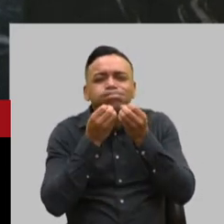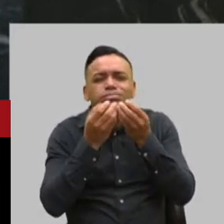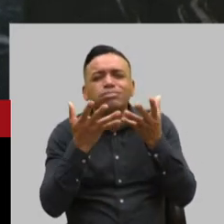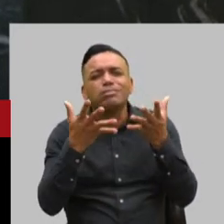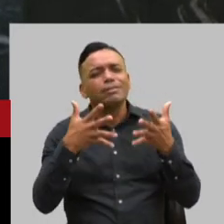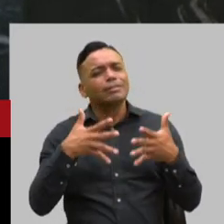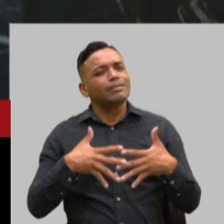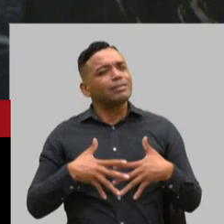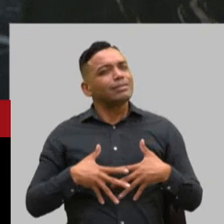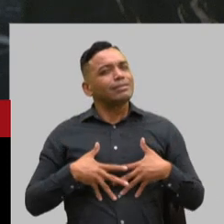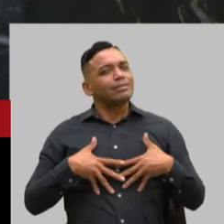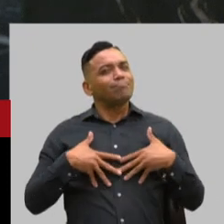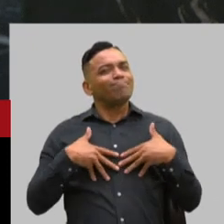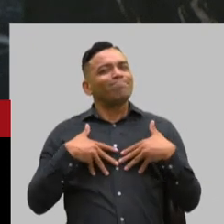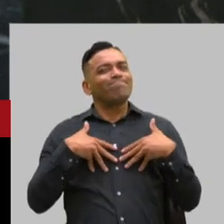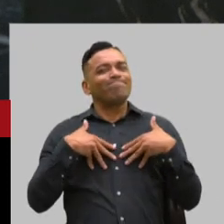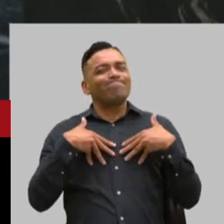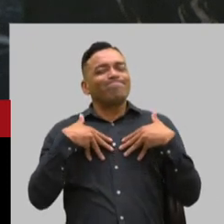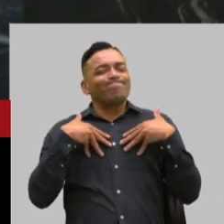prazer.